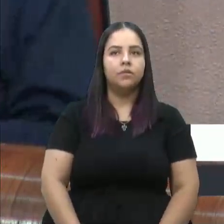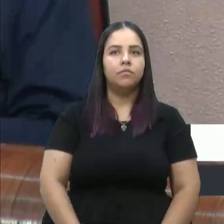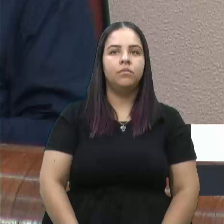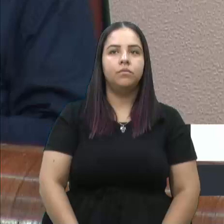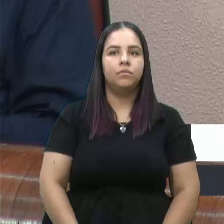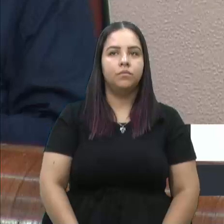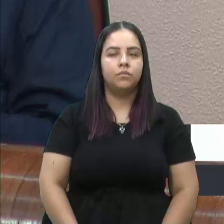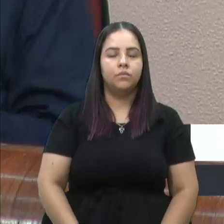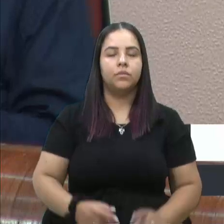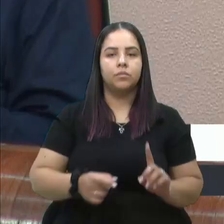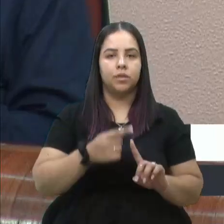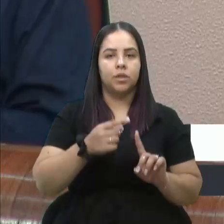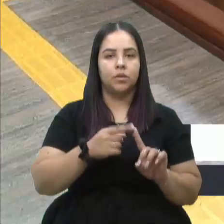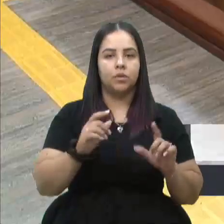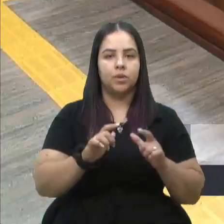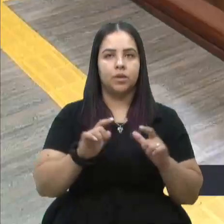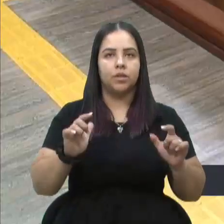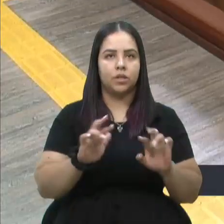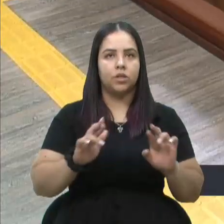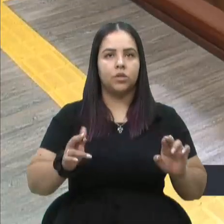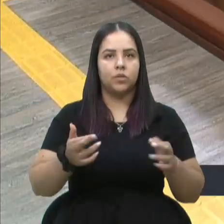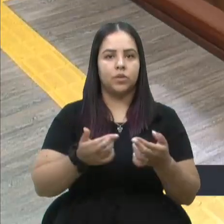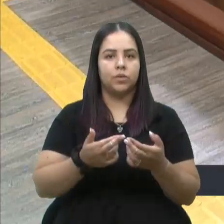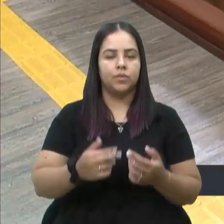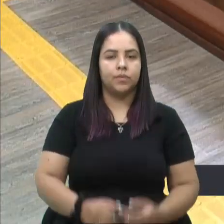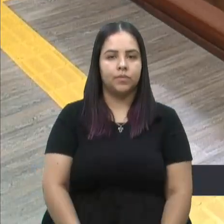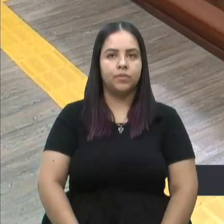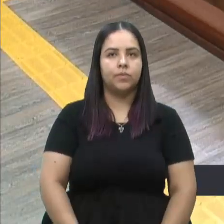Primeiro do grande expediente.